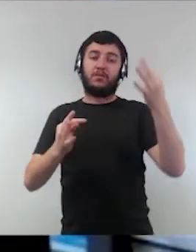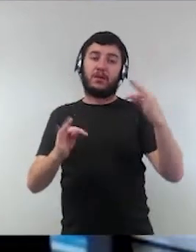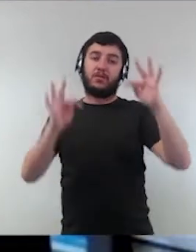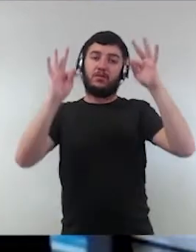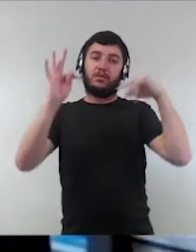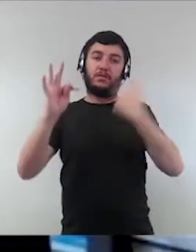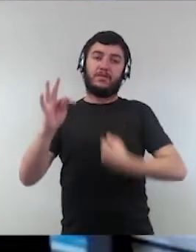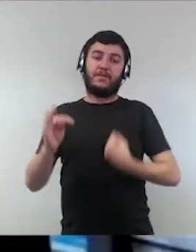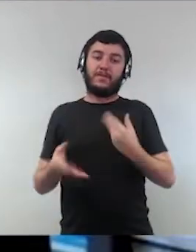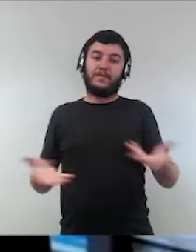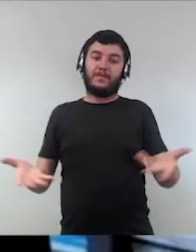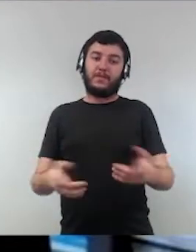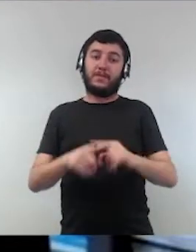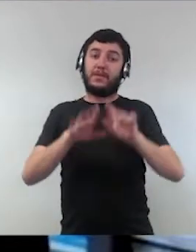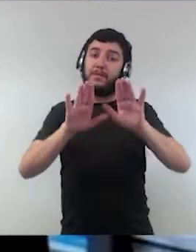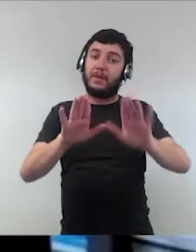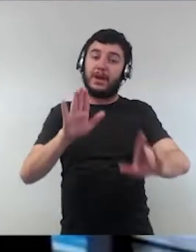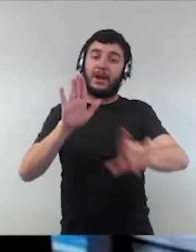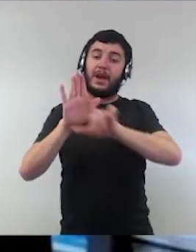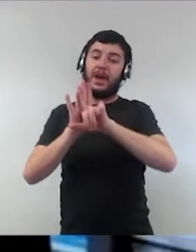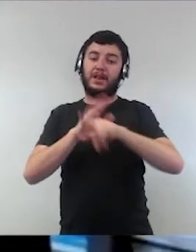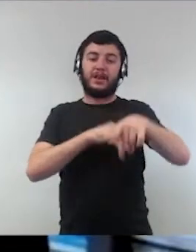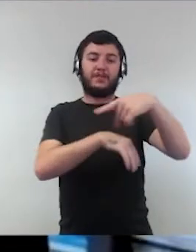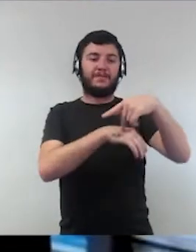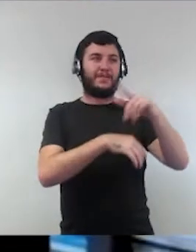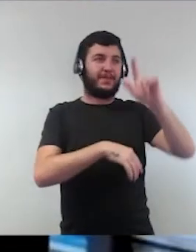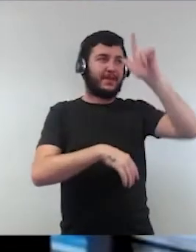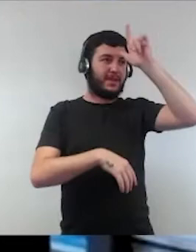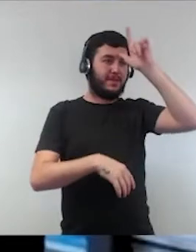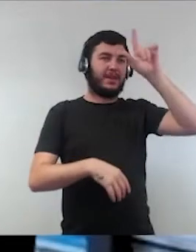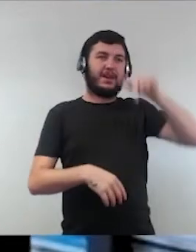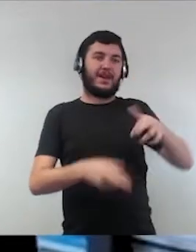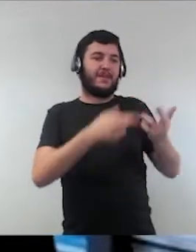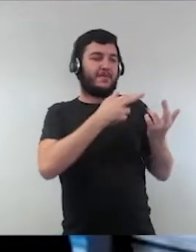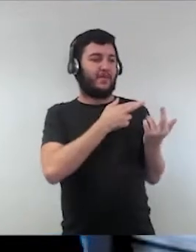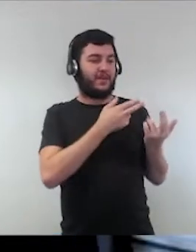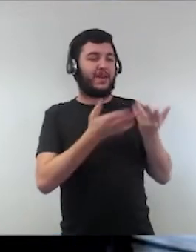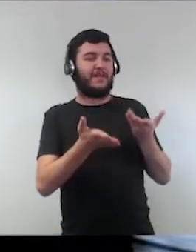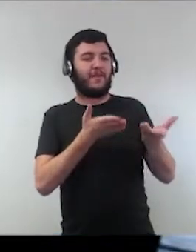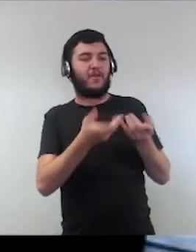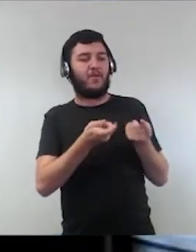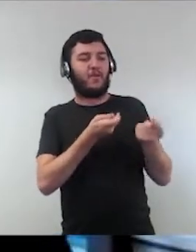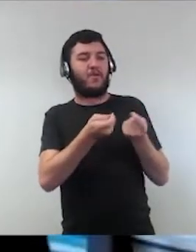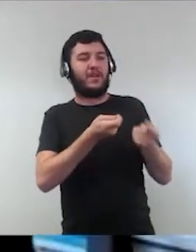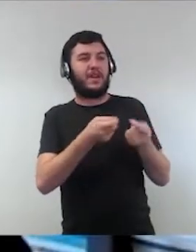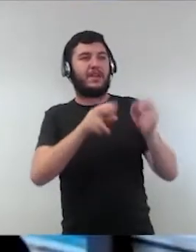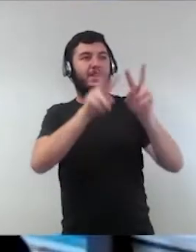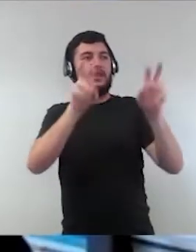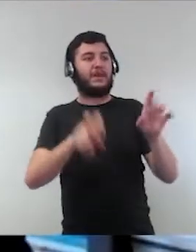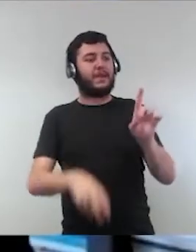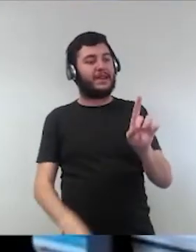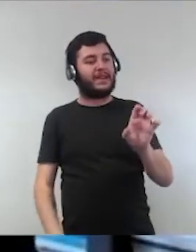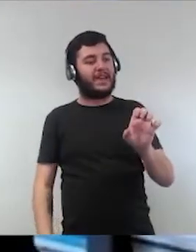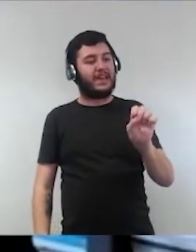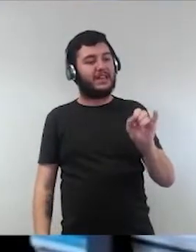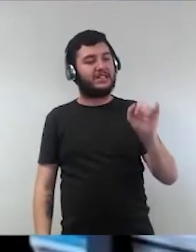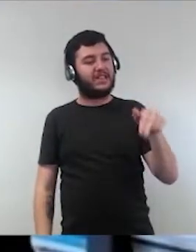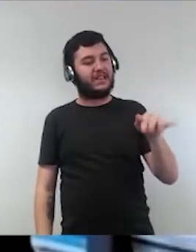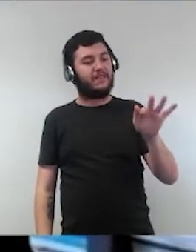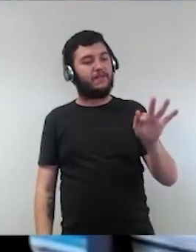caso da lei alemã, que cuida desse tema da desinformação, das fake news, há